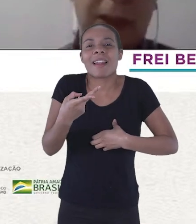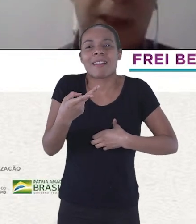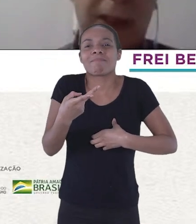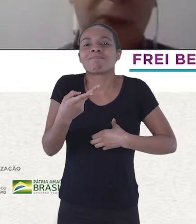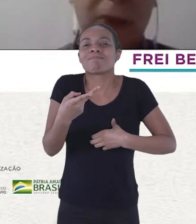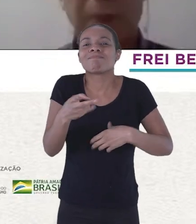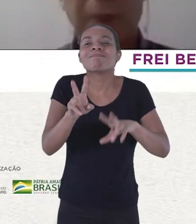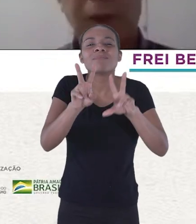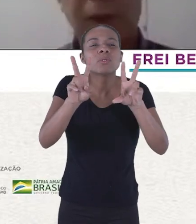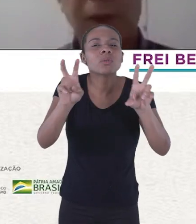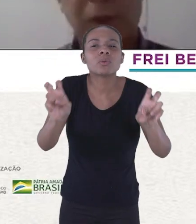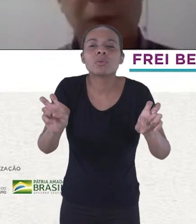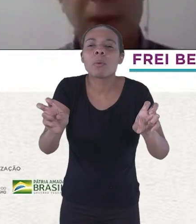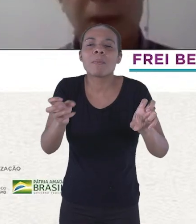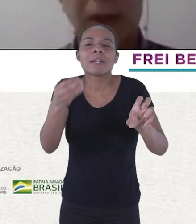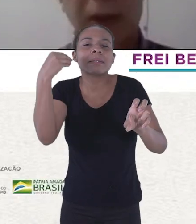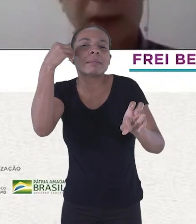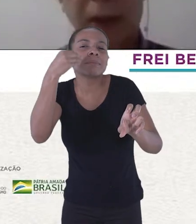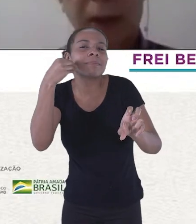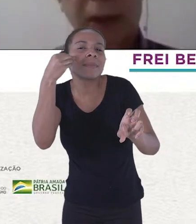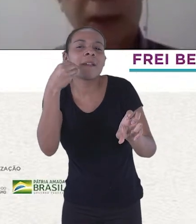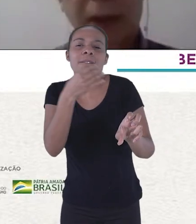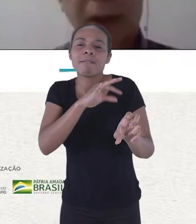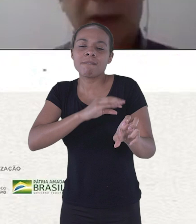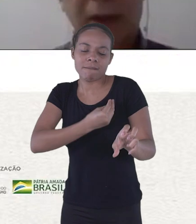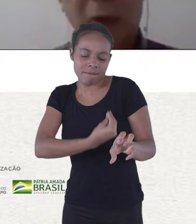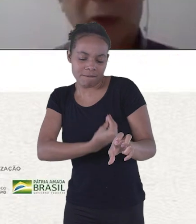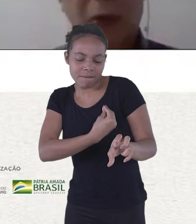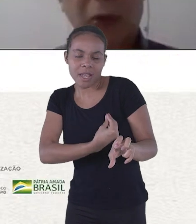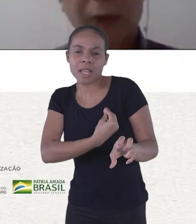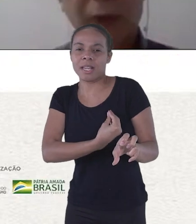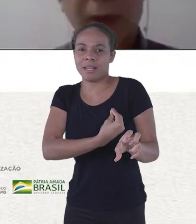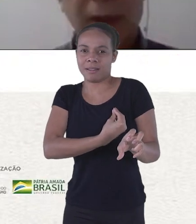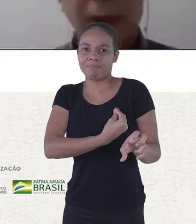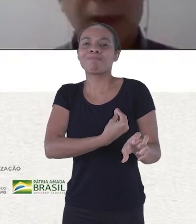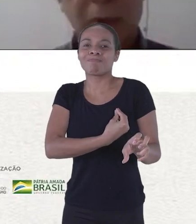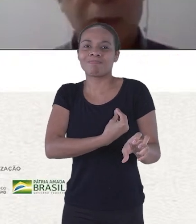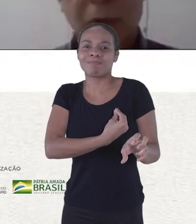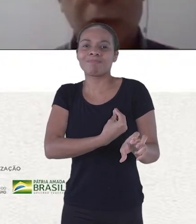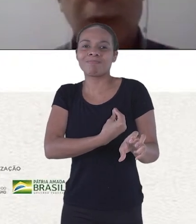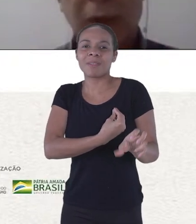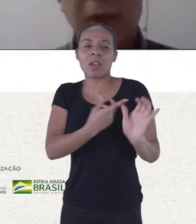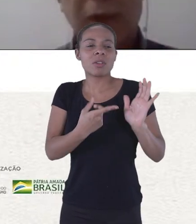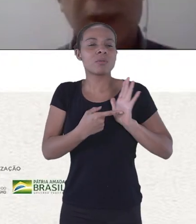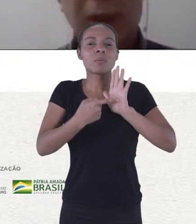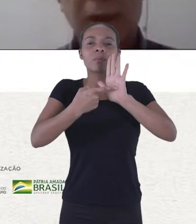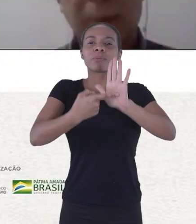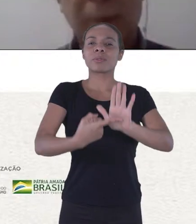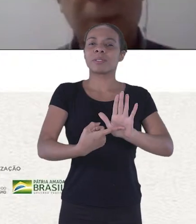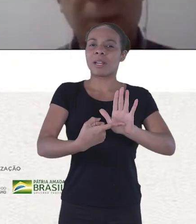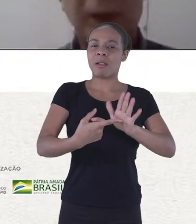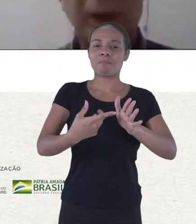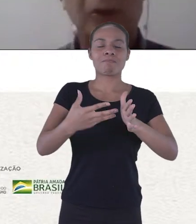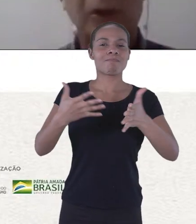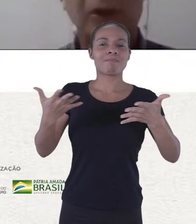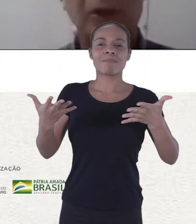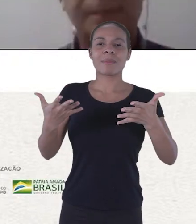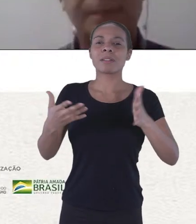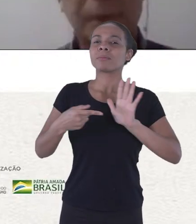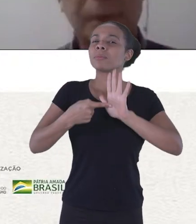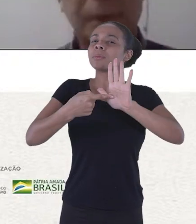subjetividade, da sua experiência de vida, se colocando inteiro, com total transparência para o